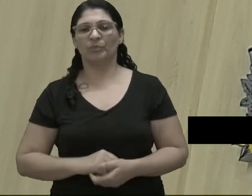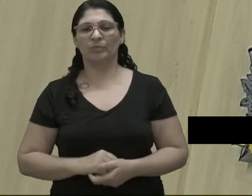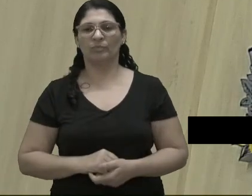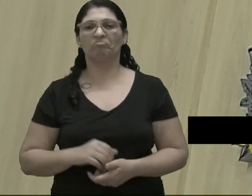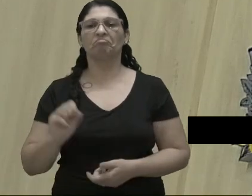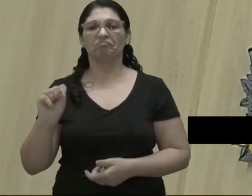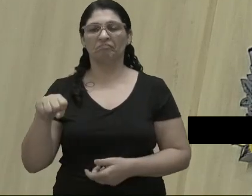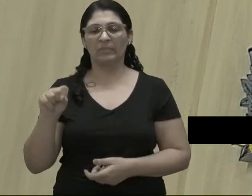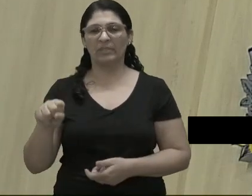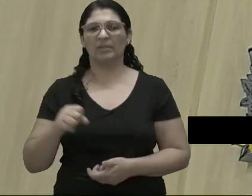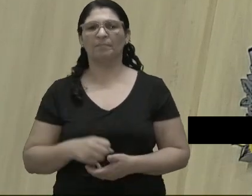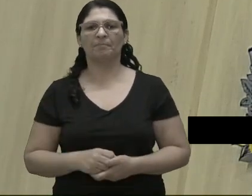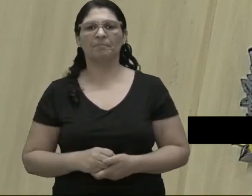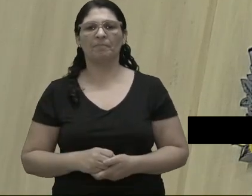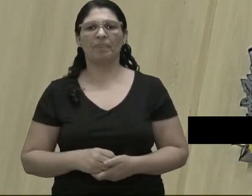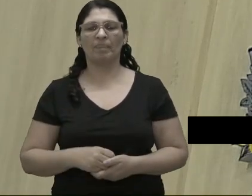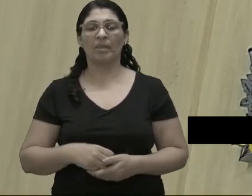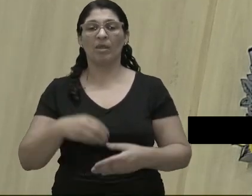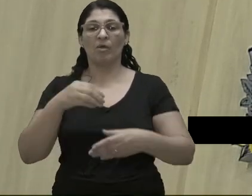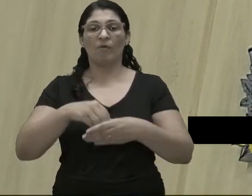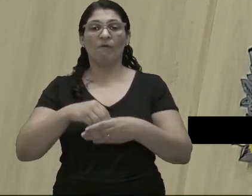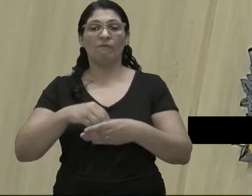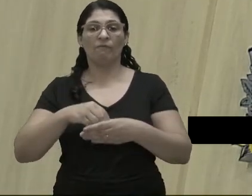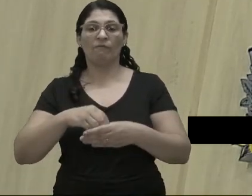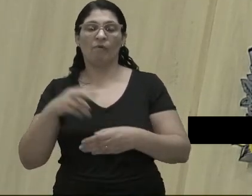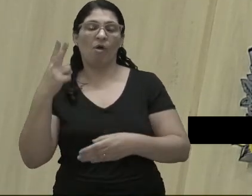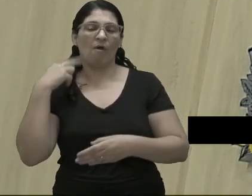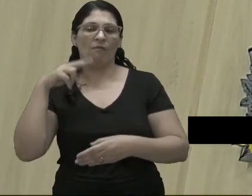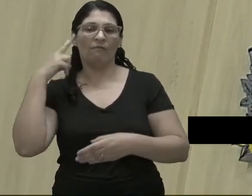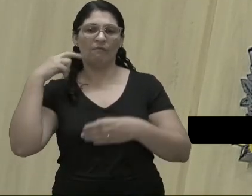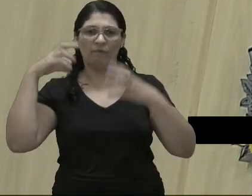Sim. Como vota vereadora Vivida Rádio.